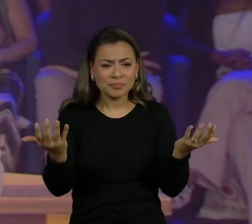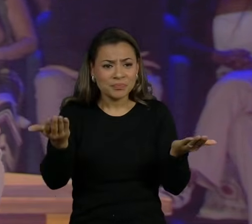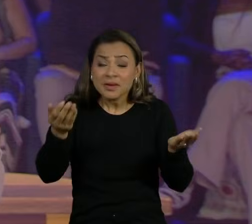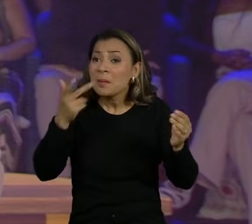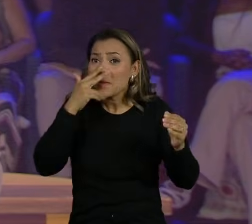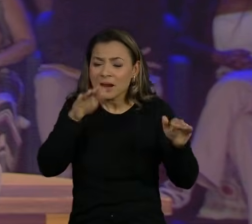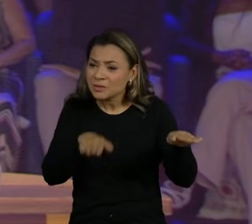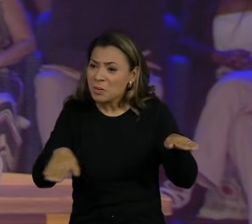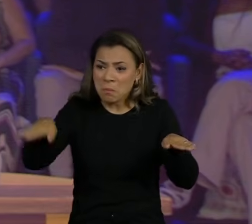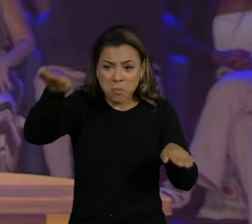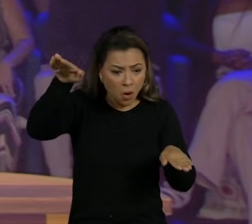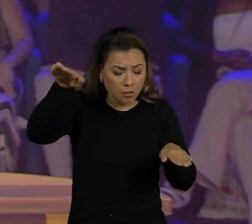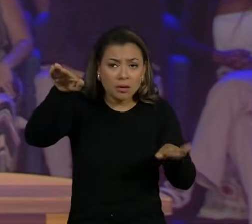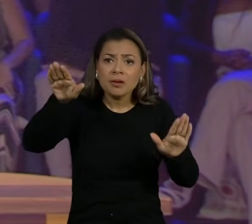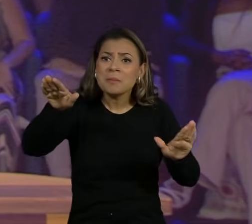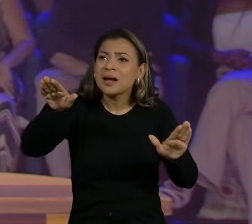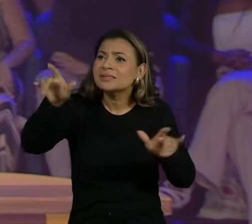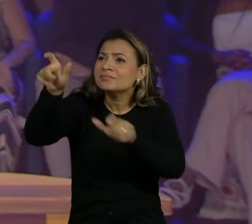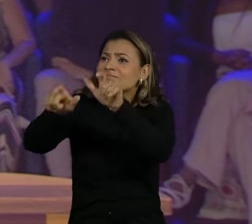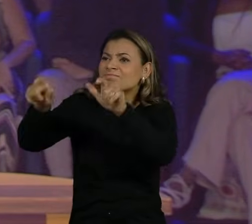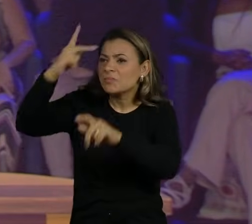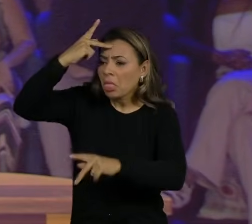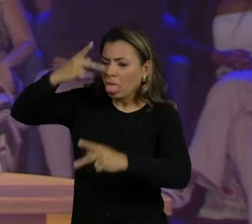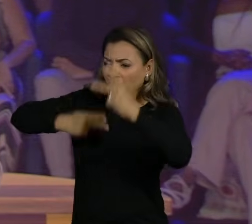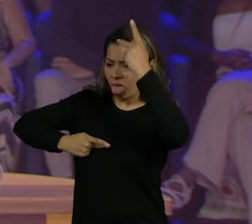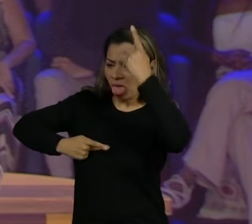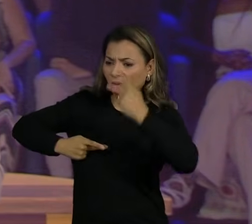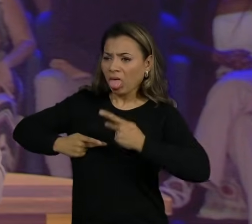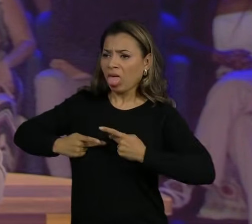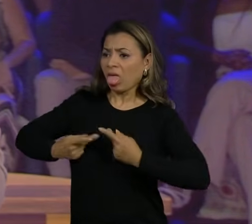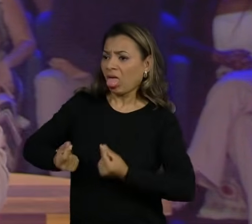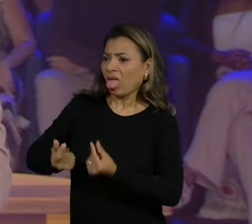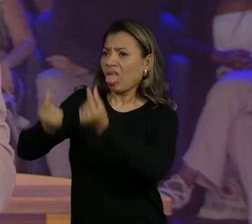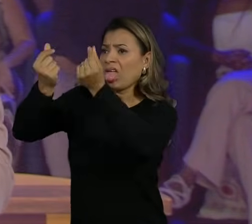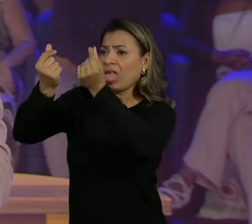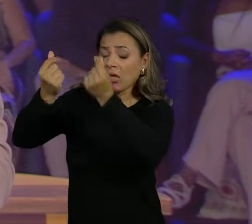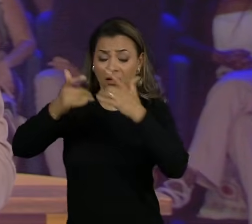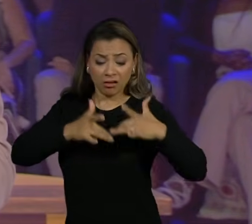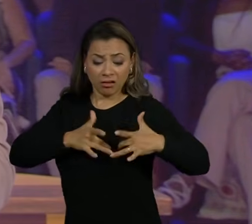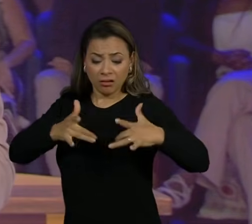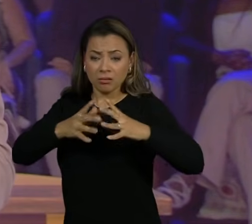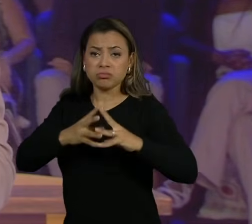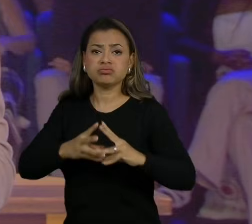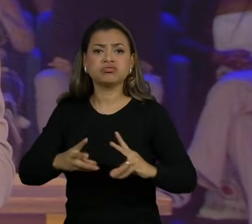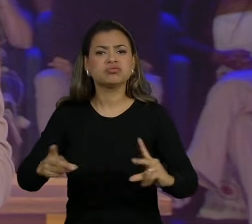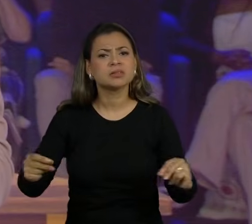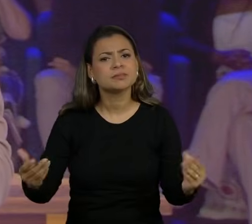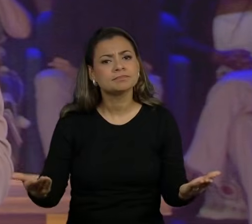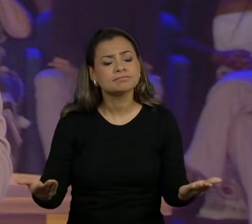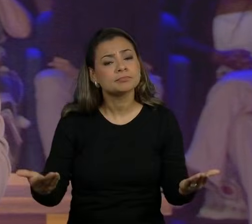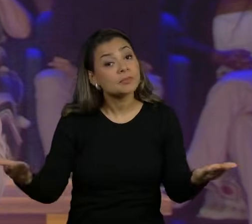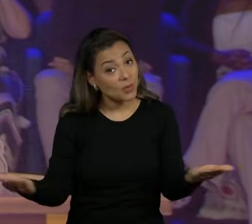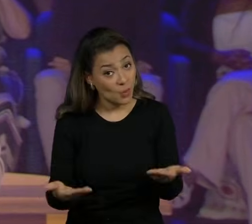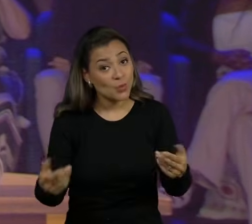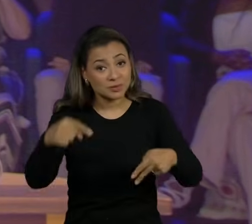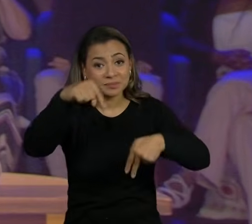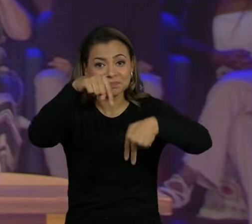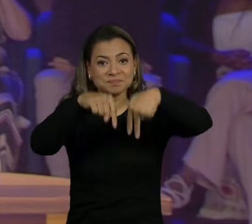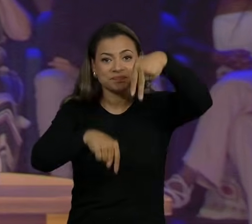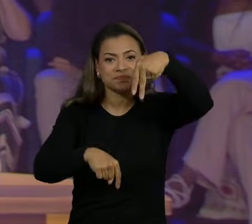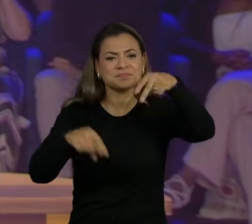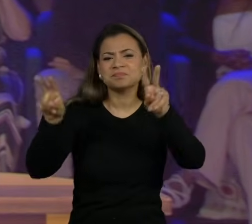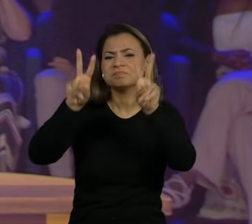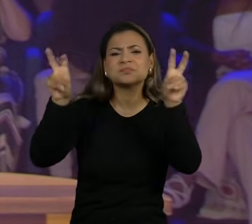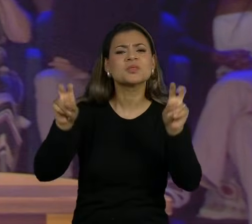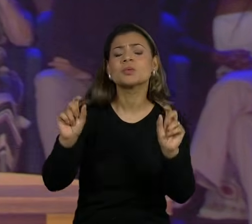riqueza cresce o egoísmo e não a generosidade. Na Arena de hoje vamos conversar com um pensador que